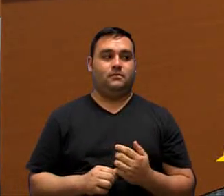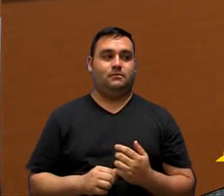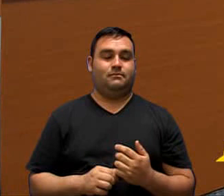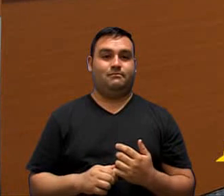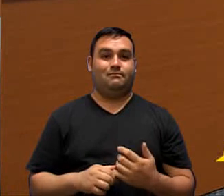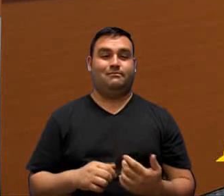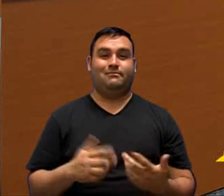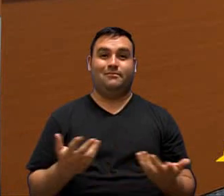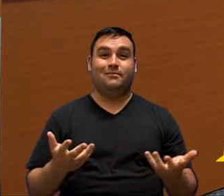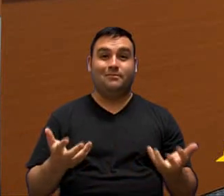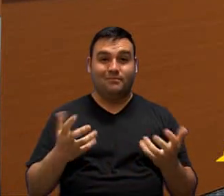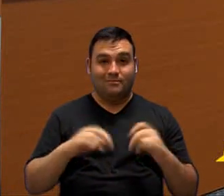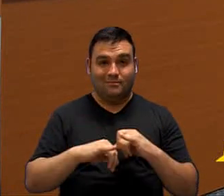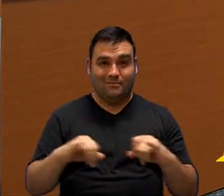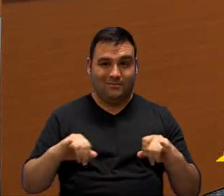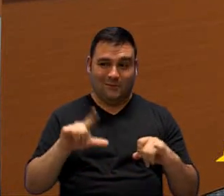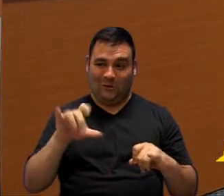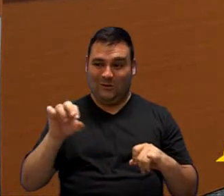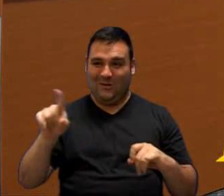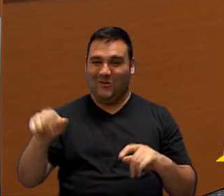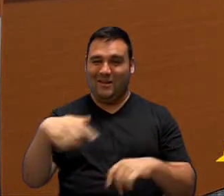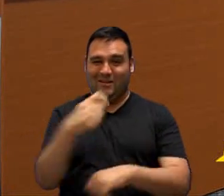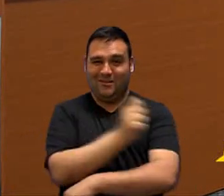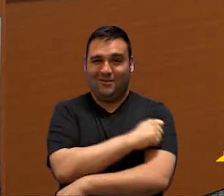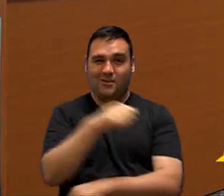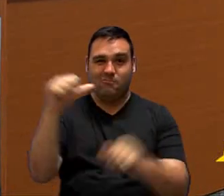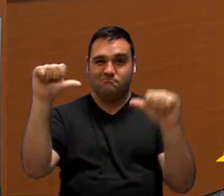Ai, ai. Só quero dizer que o Léo é um péssimo amigo, tá?